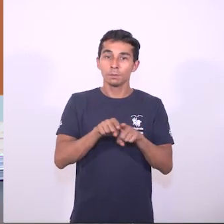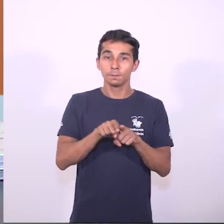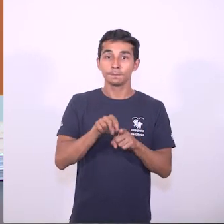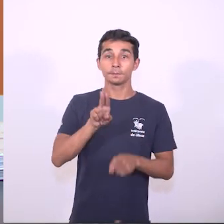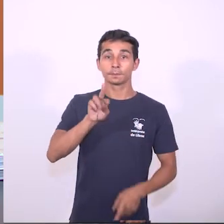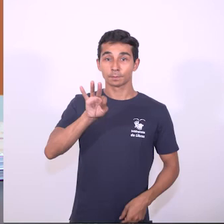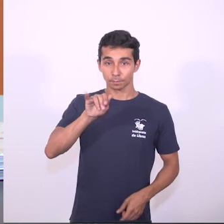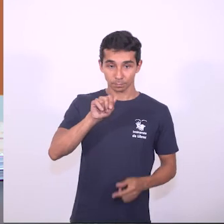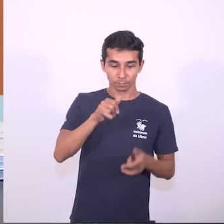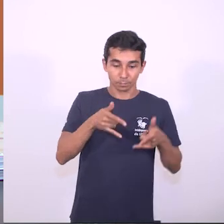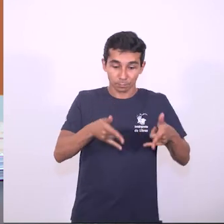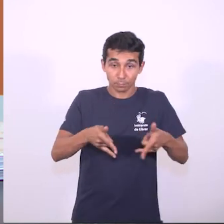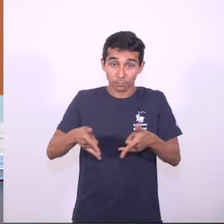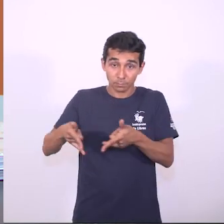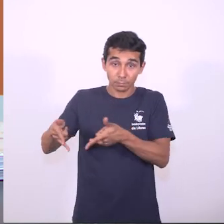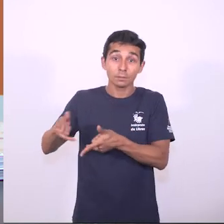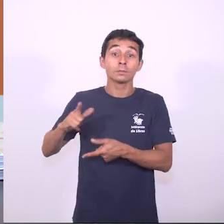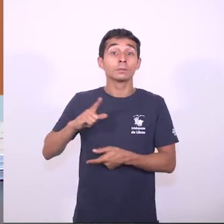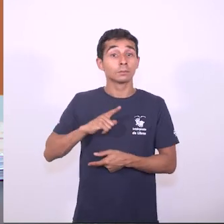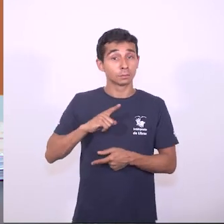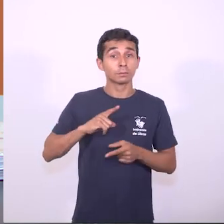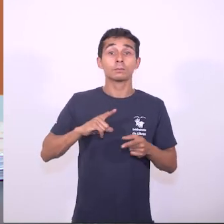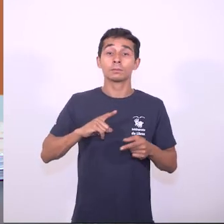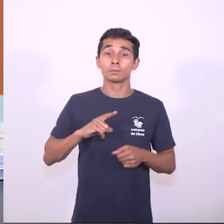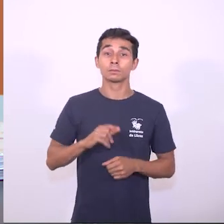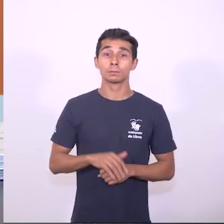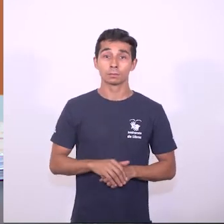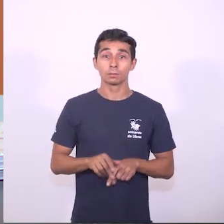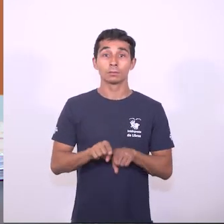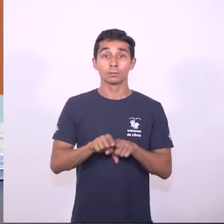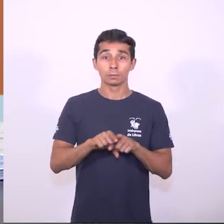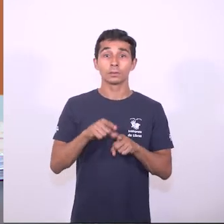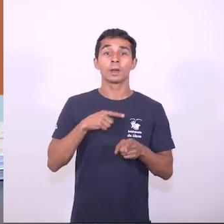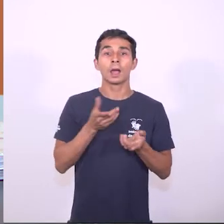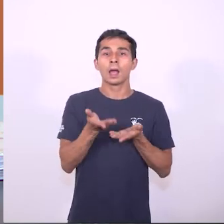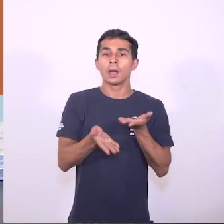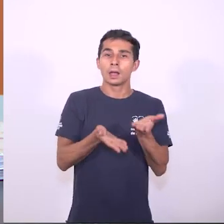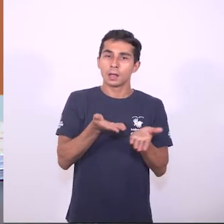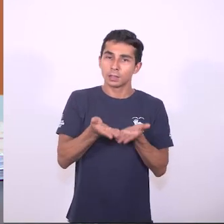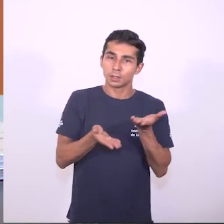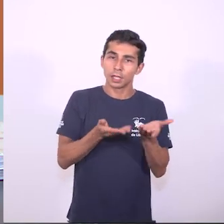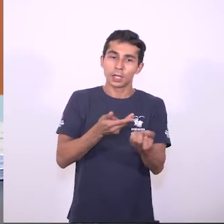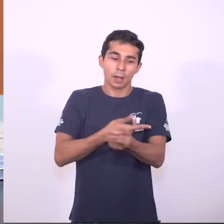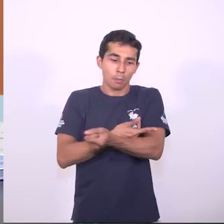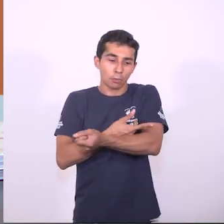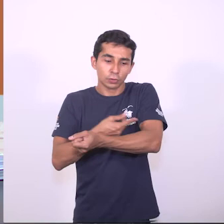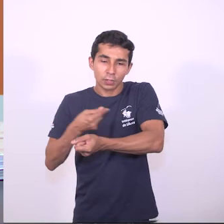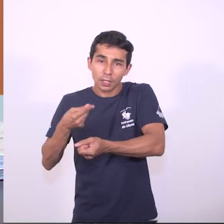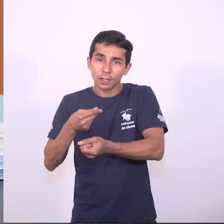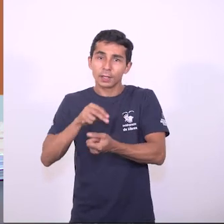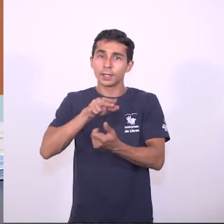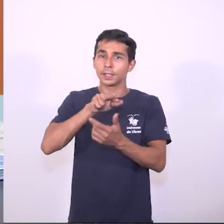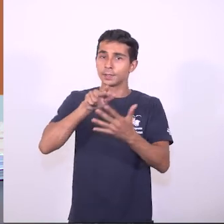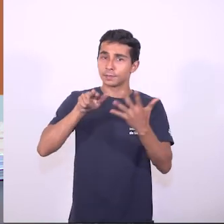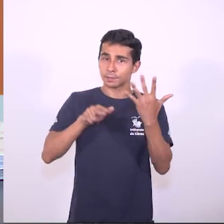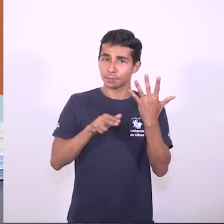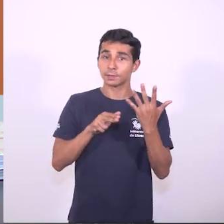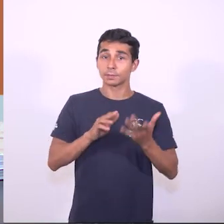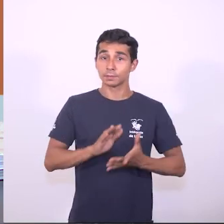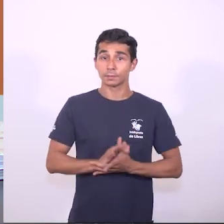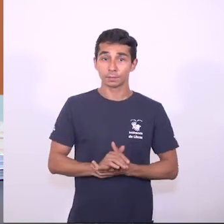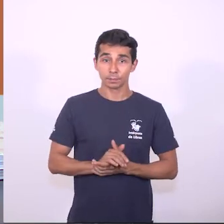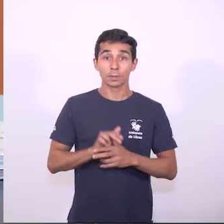e com a instalação, inclusive, agora de serviços clínicos de hemodiálise, porque o papel é exatamente esse, quer dizer, a UPA